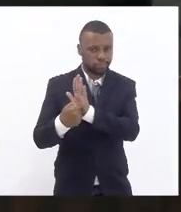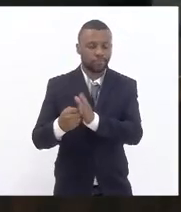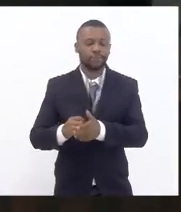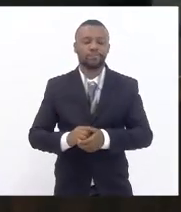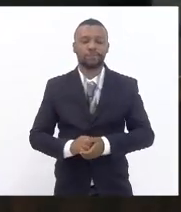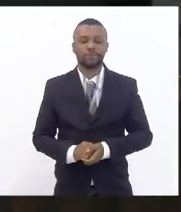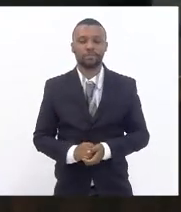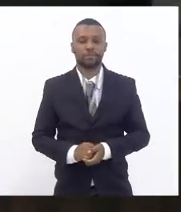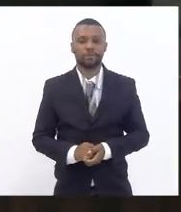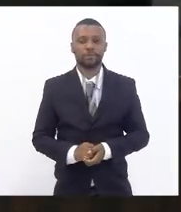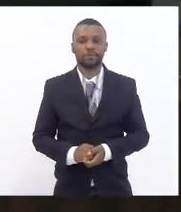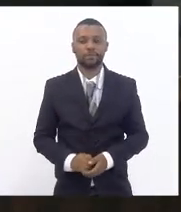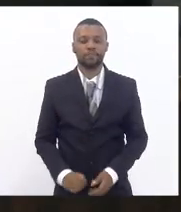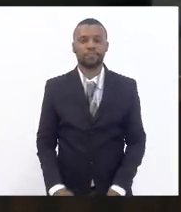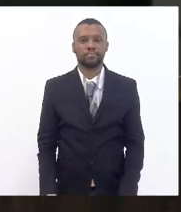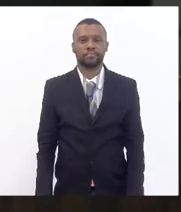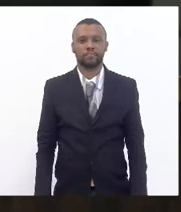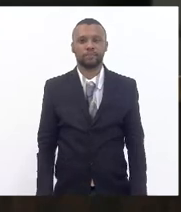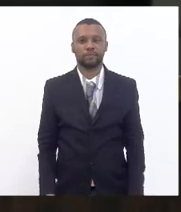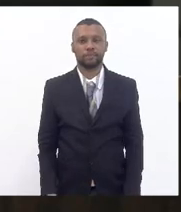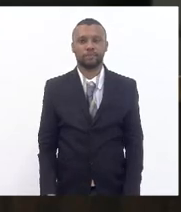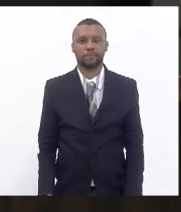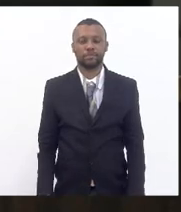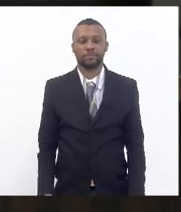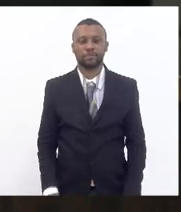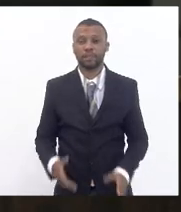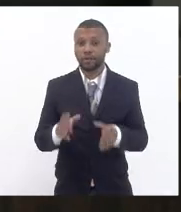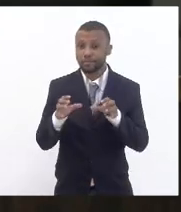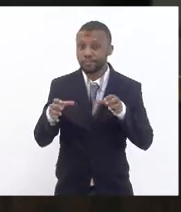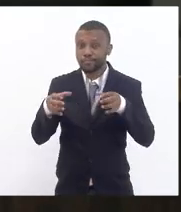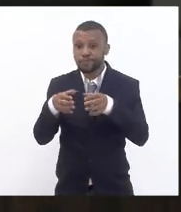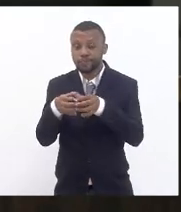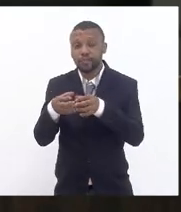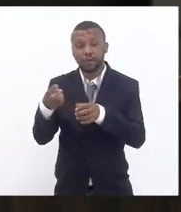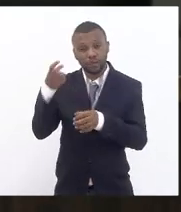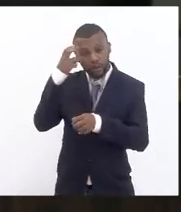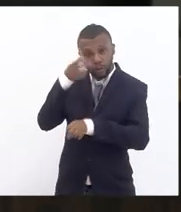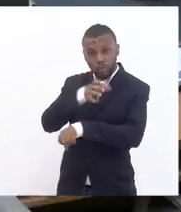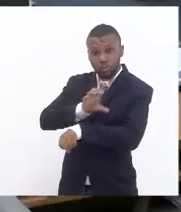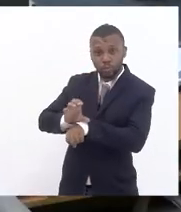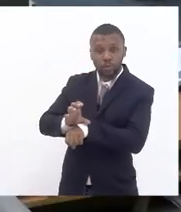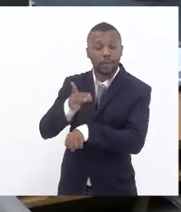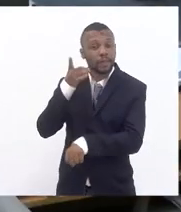pela Cultura, deputado Eliomar Coelho.